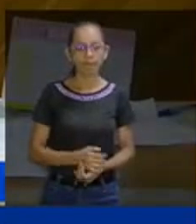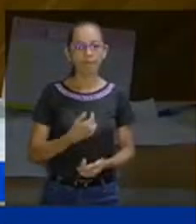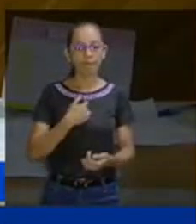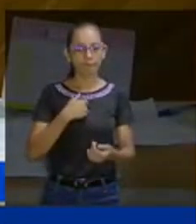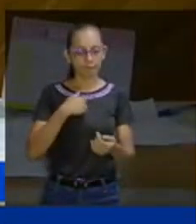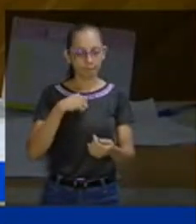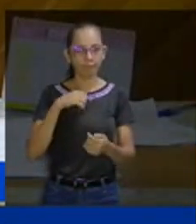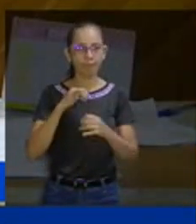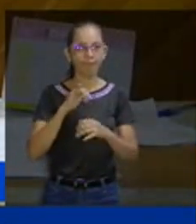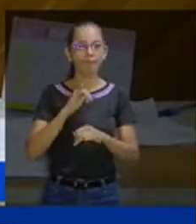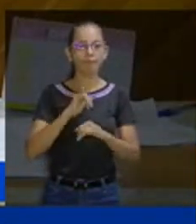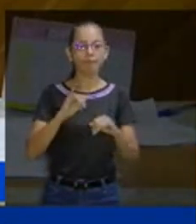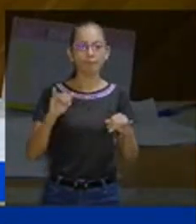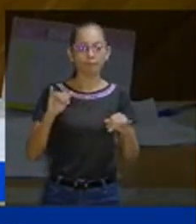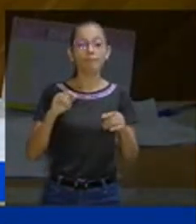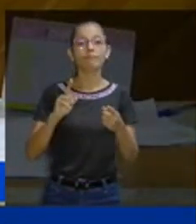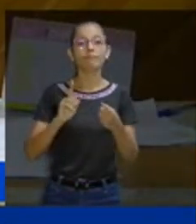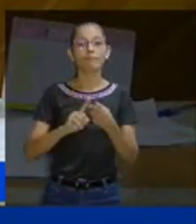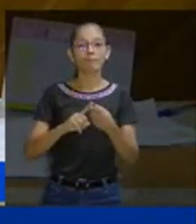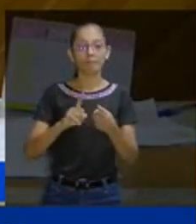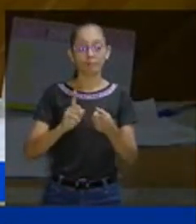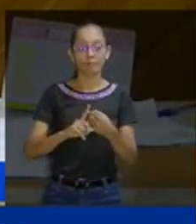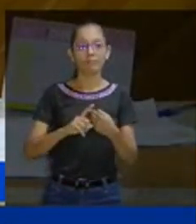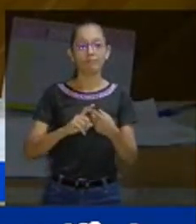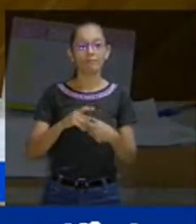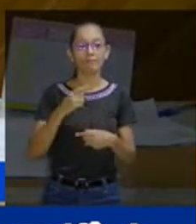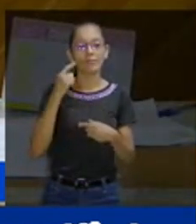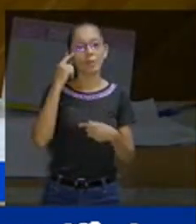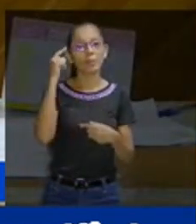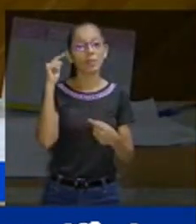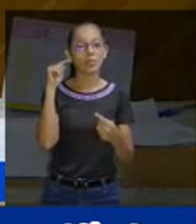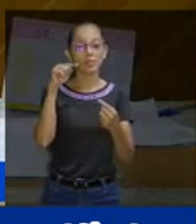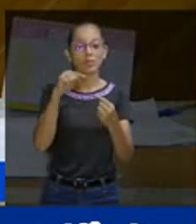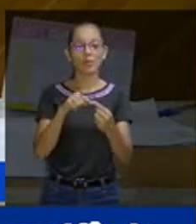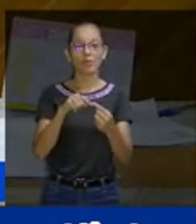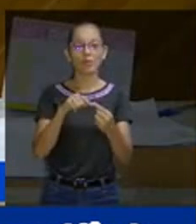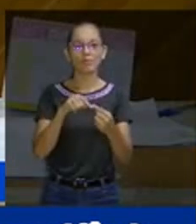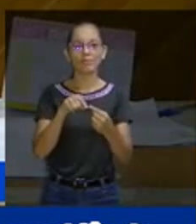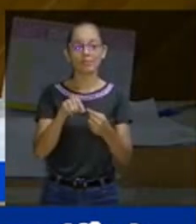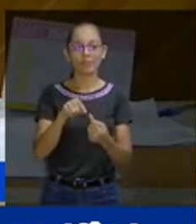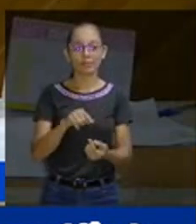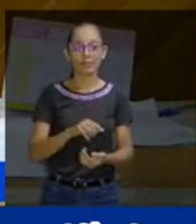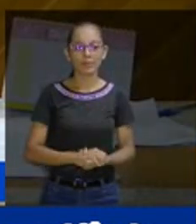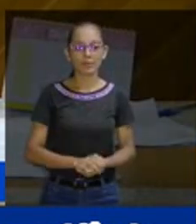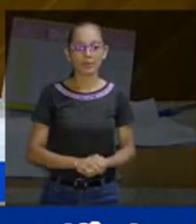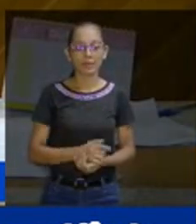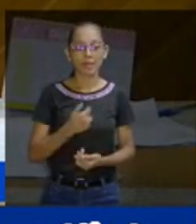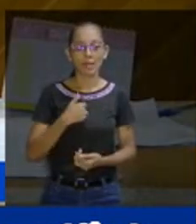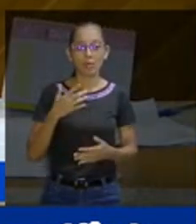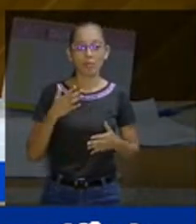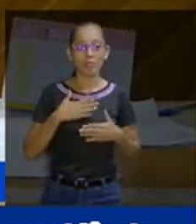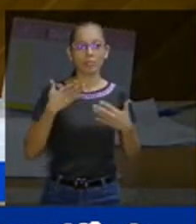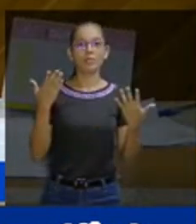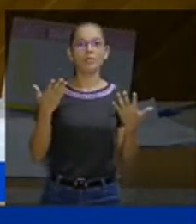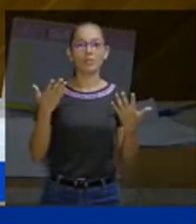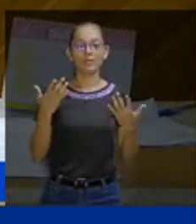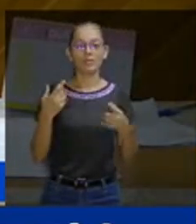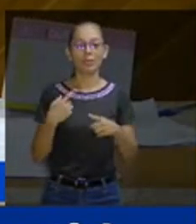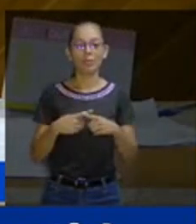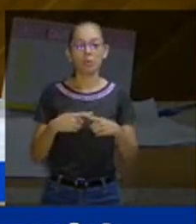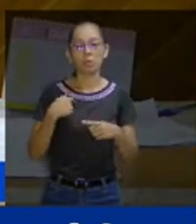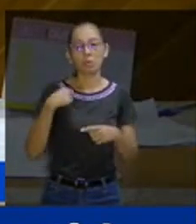aqui ressalto que eu fui surpreendido, porque eu imaginei que a partir do momento em que eu assumisse a